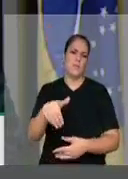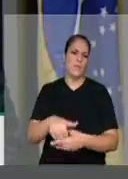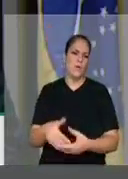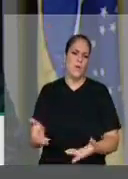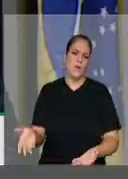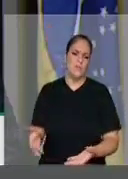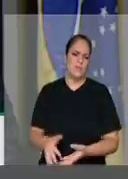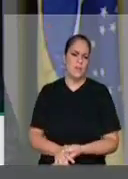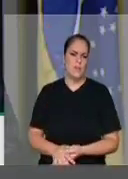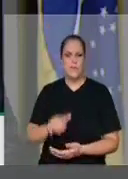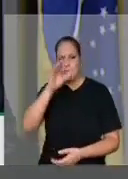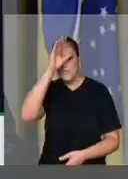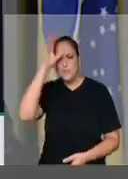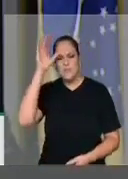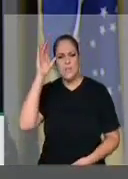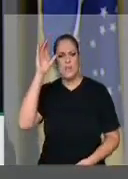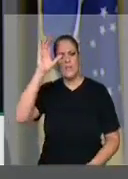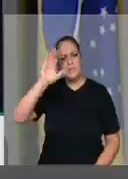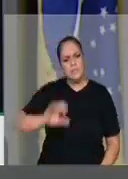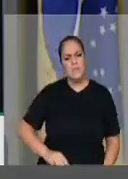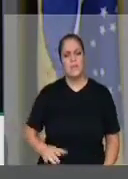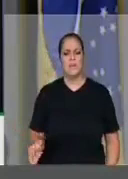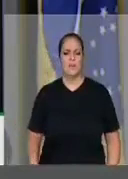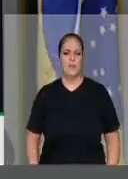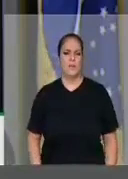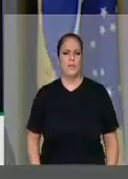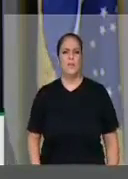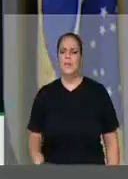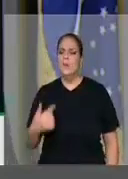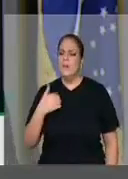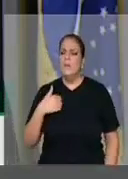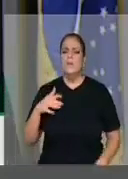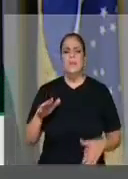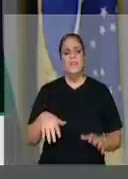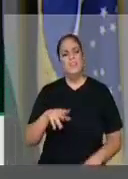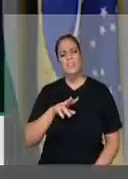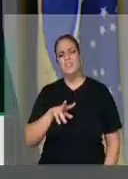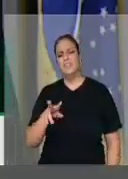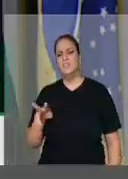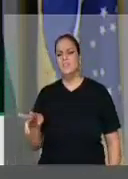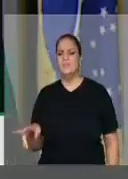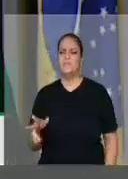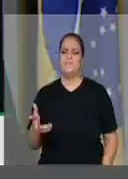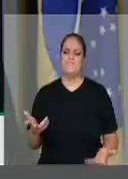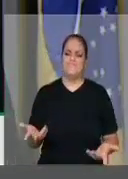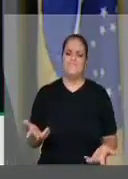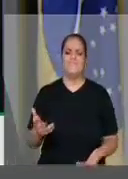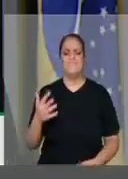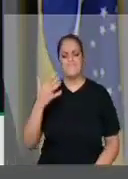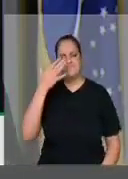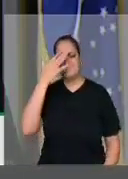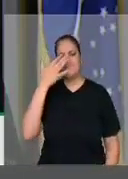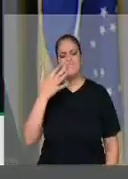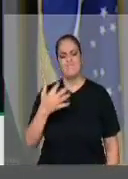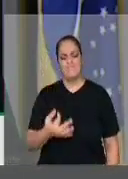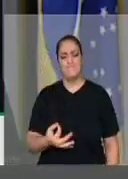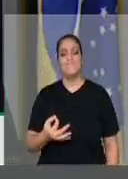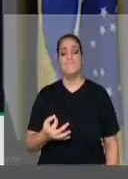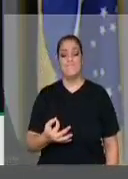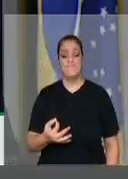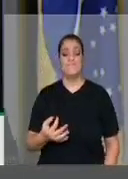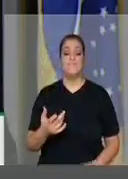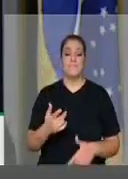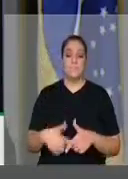Quando eu ouço a crítica ao mundo político e a tudo, eu compreendo, porque a brutal